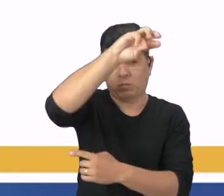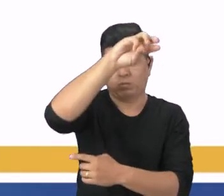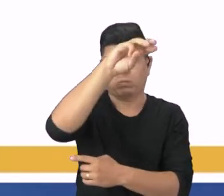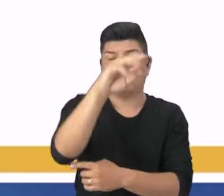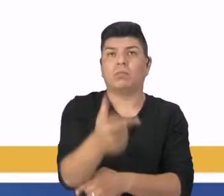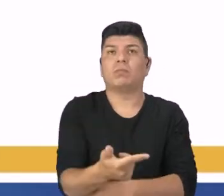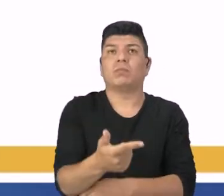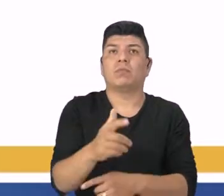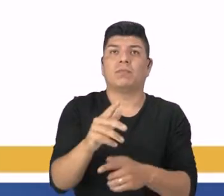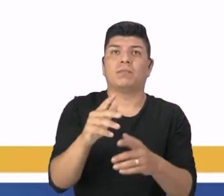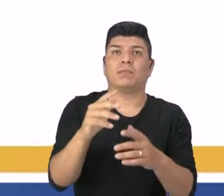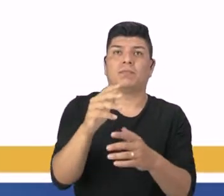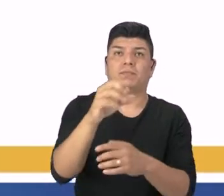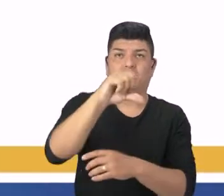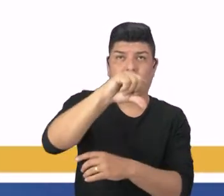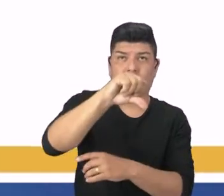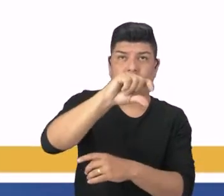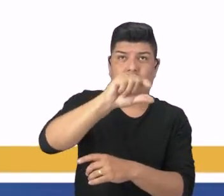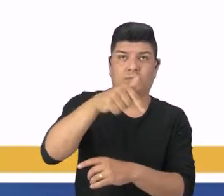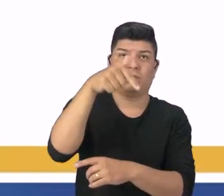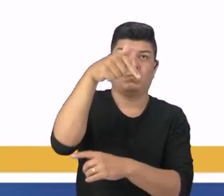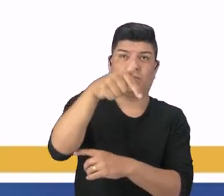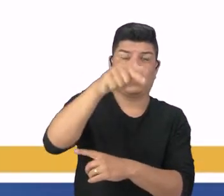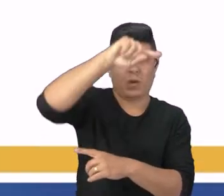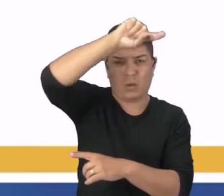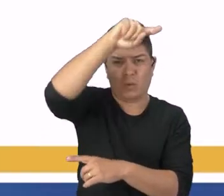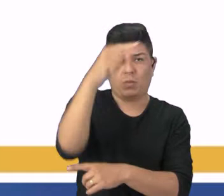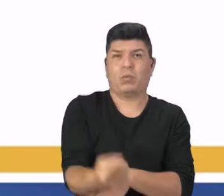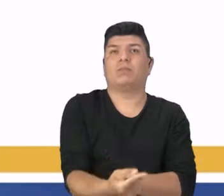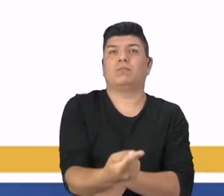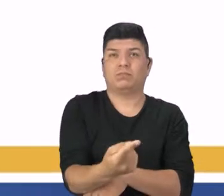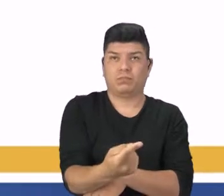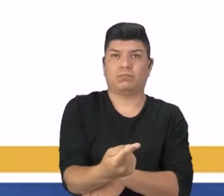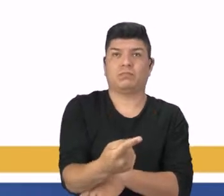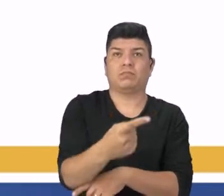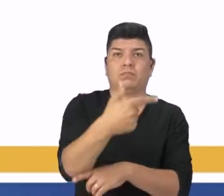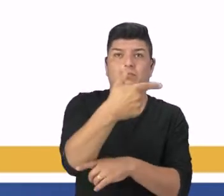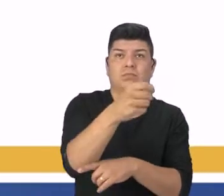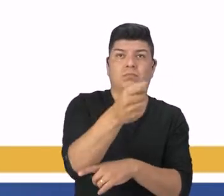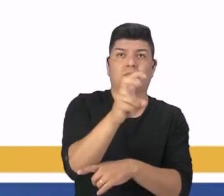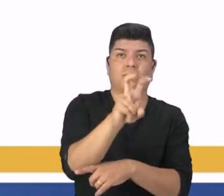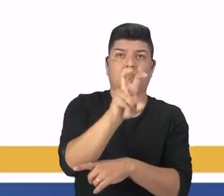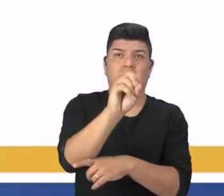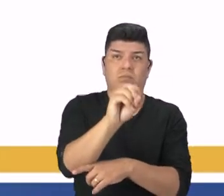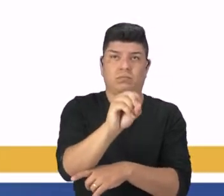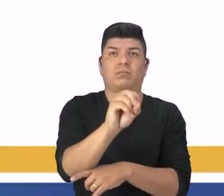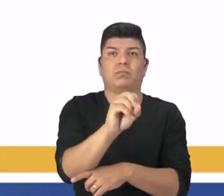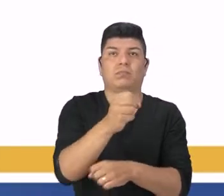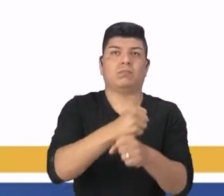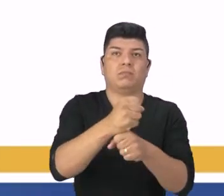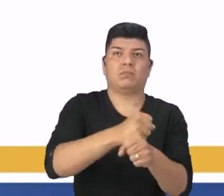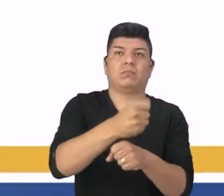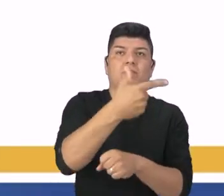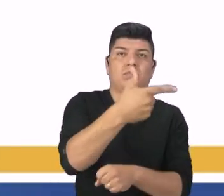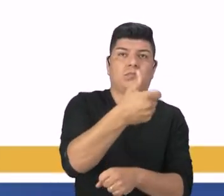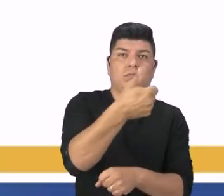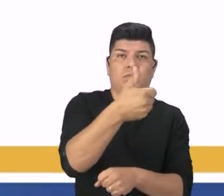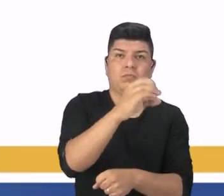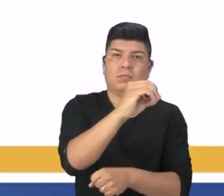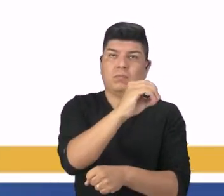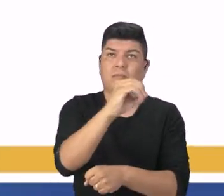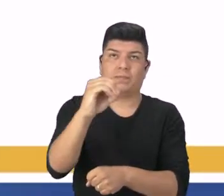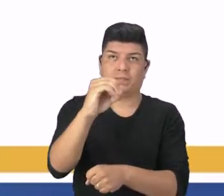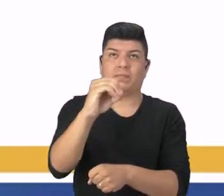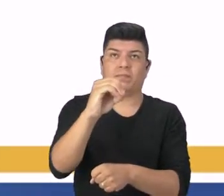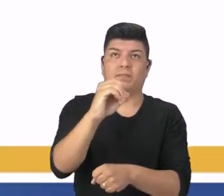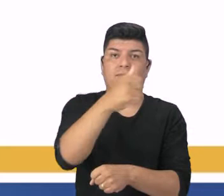um pouco mais de 9,7 bilhões e em 2100 cerca de 11,2 bilhões de